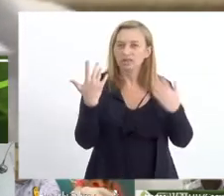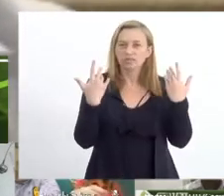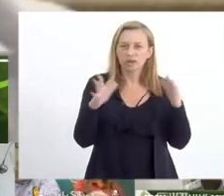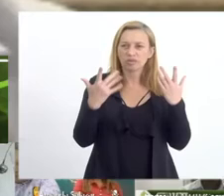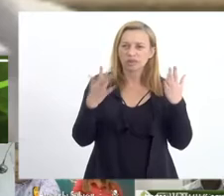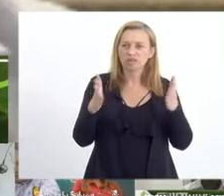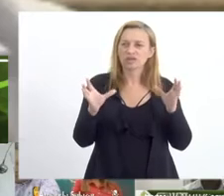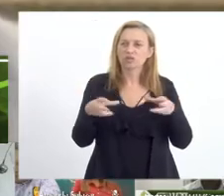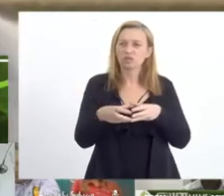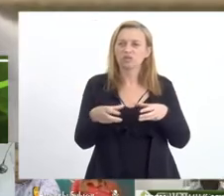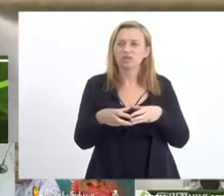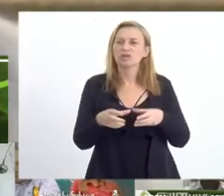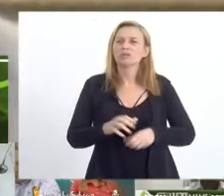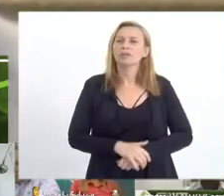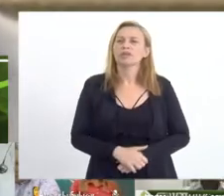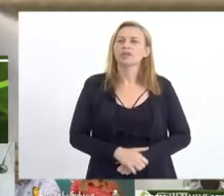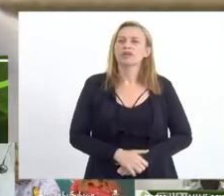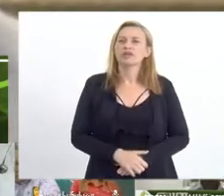a comissão por